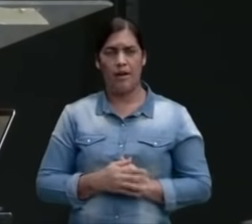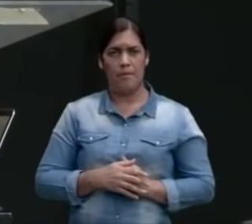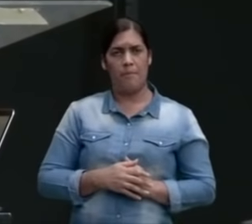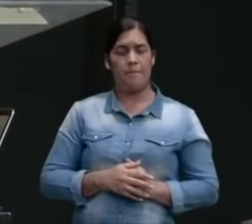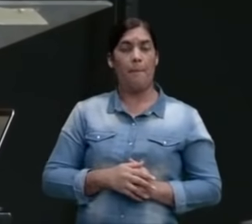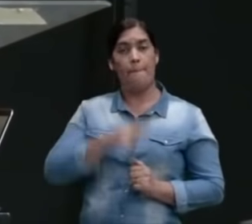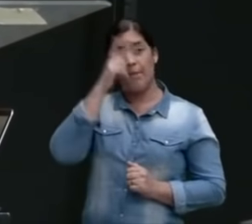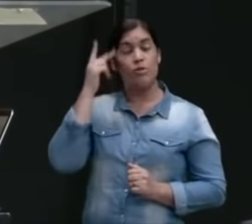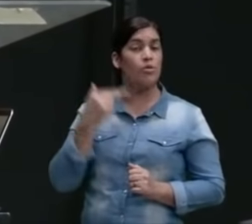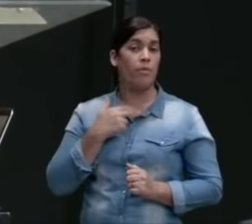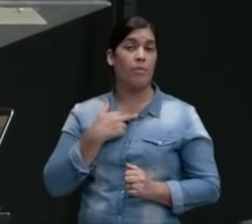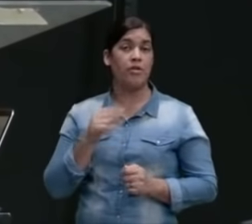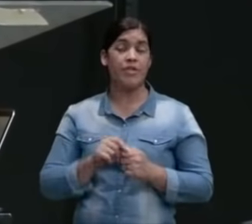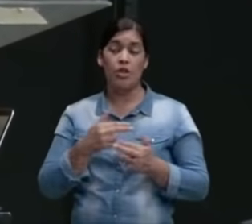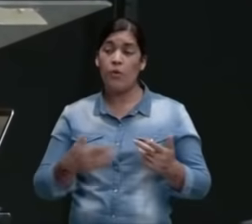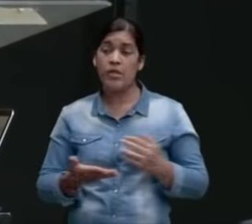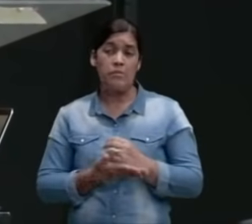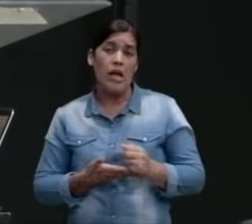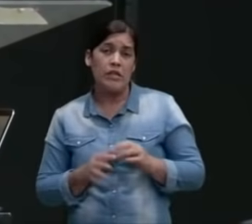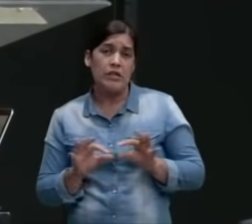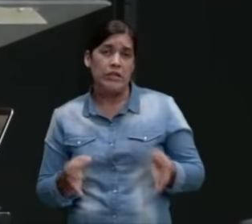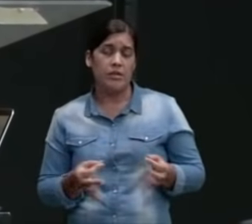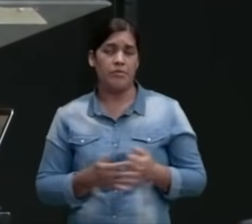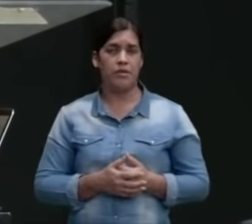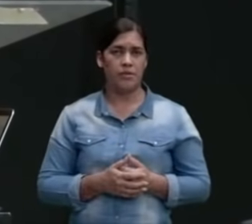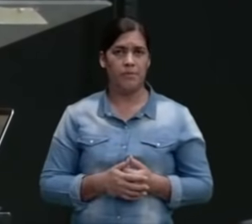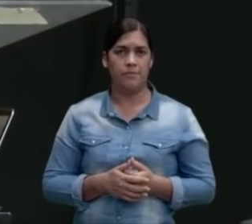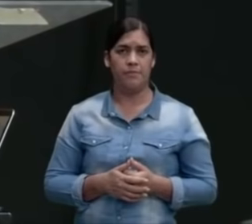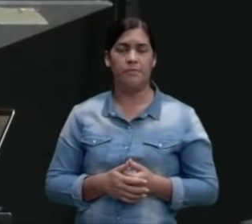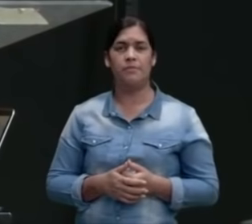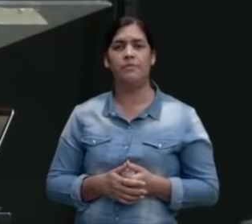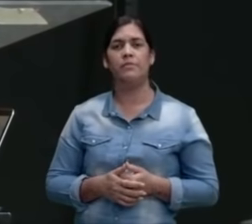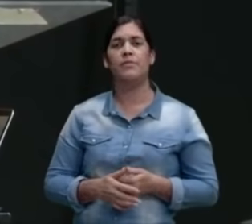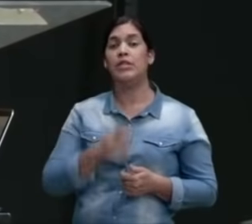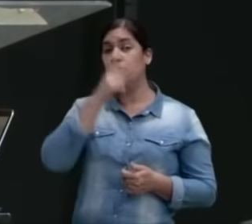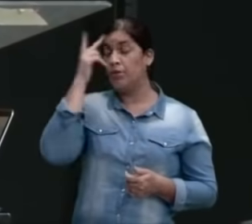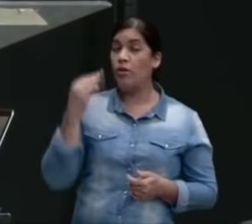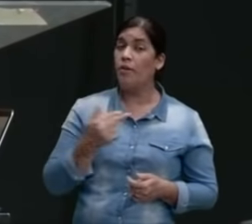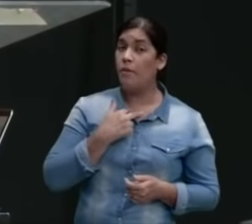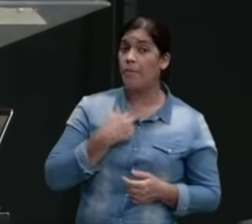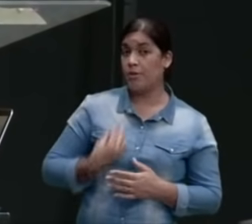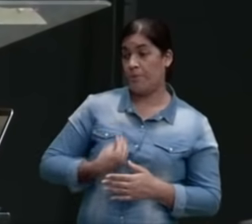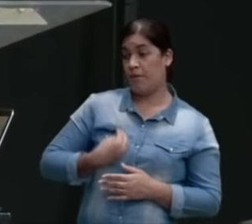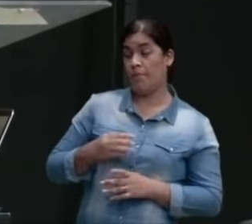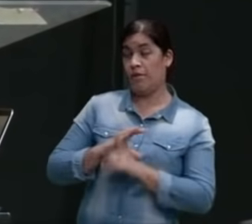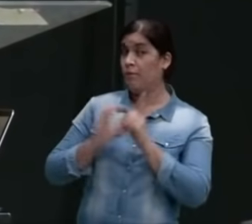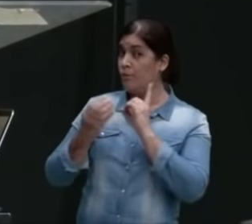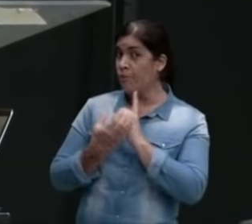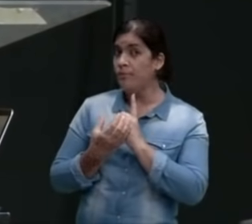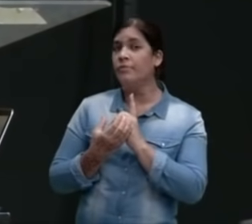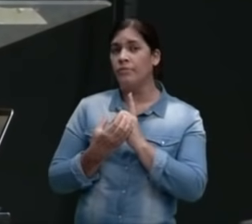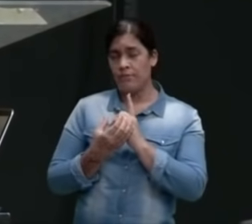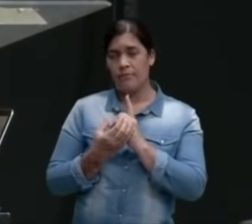podendo fazer coisas que seriam básicas. As pessoas não poderão participar de cultos.